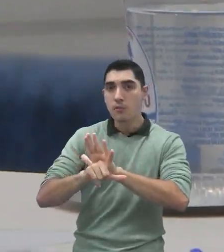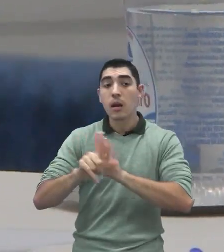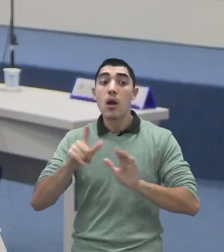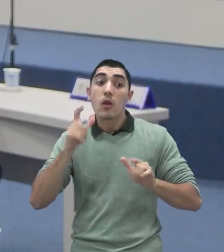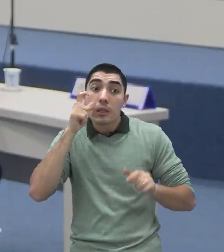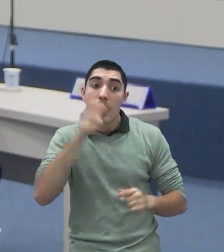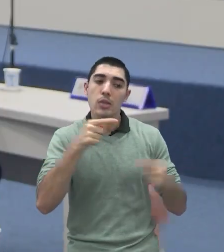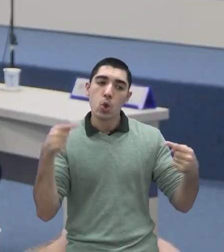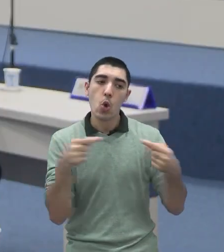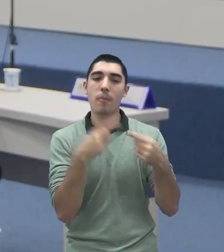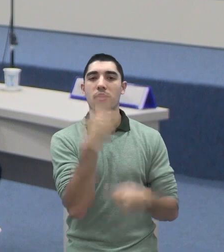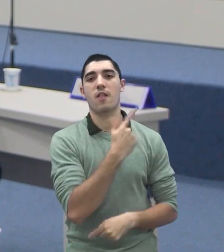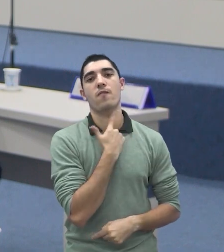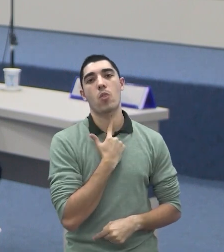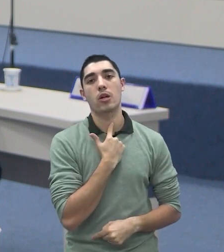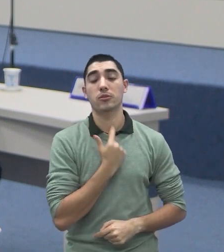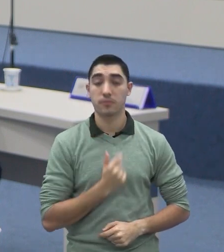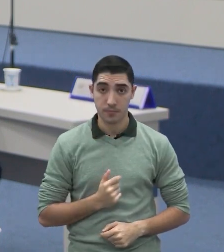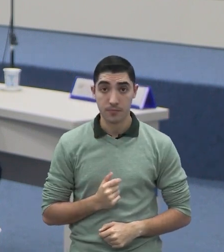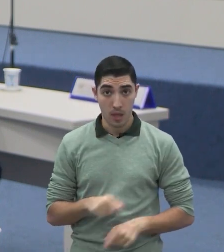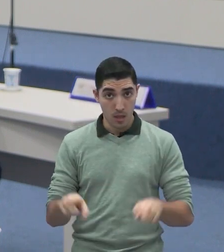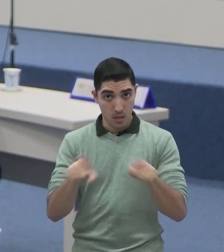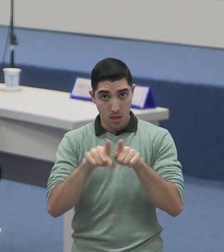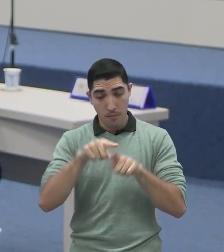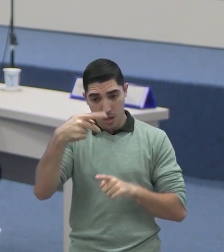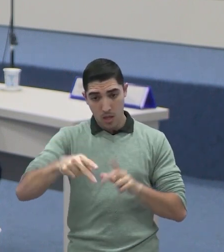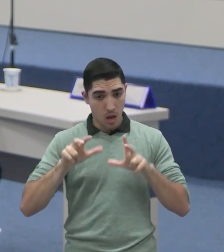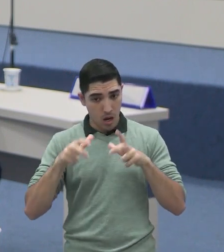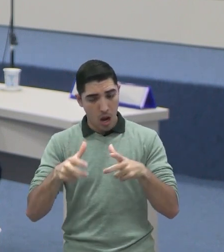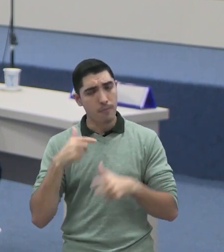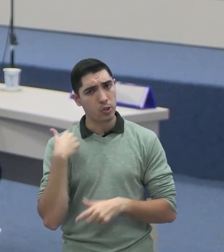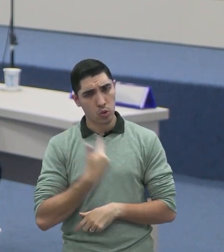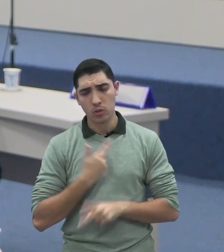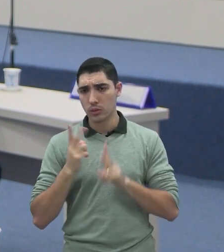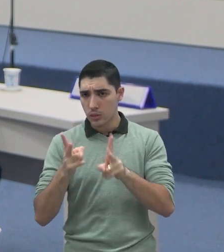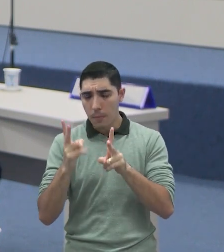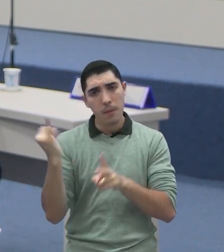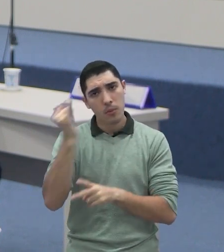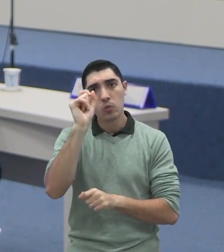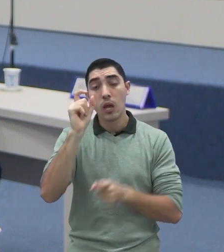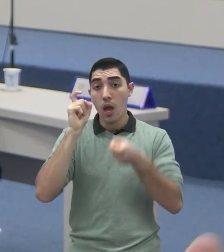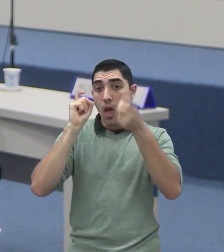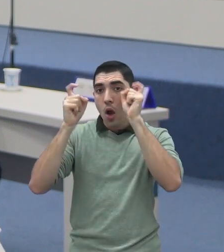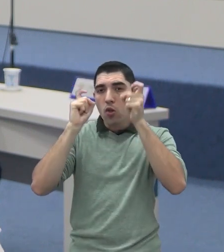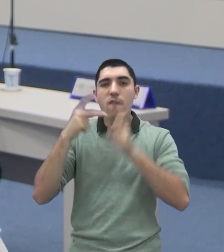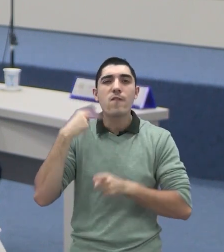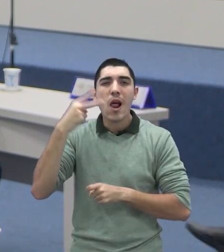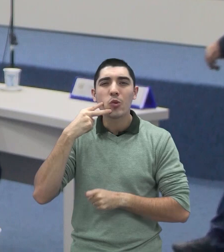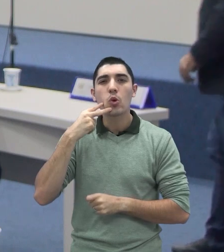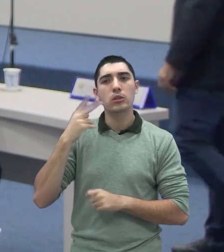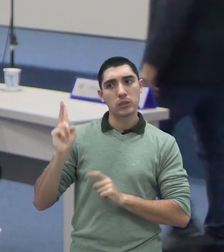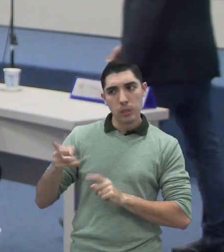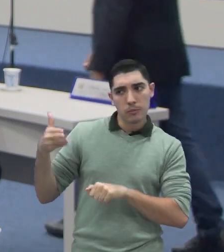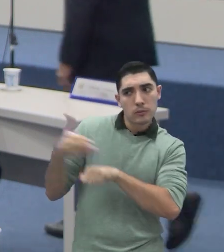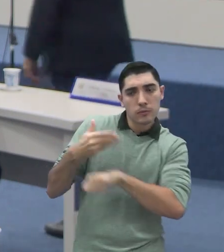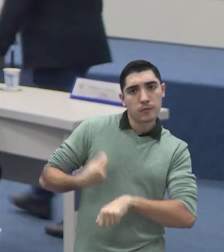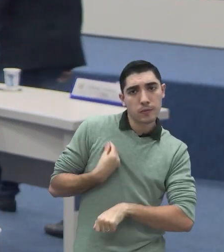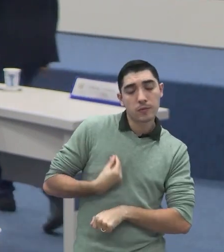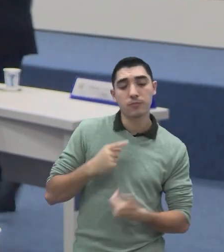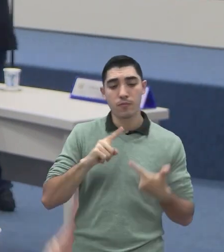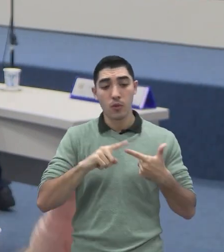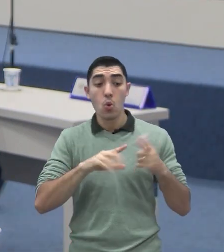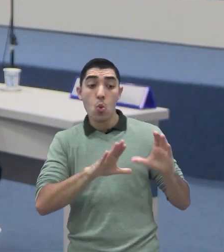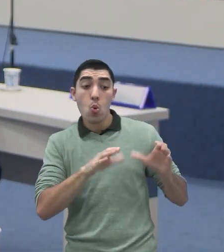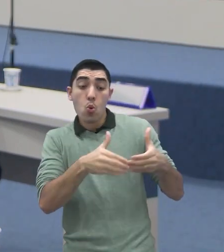público. Nós vamos ter audiência aqui na Câmara também, que é importante que os vereadores estejam sempre presentes, nós sempre estamos presentes. As